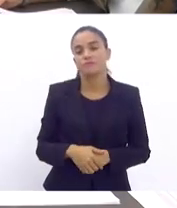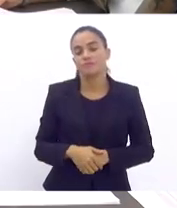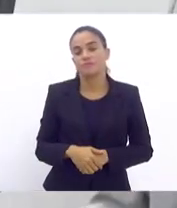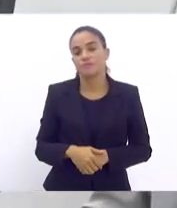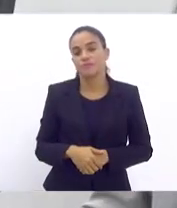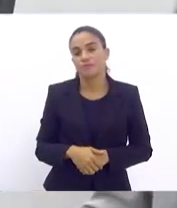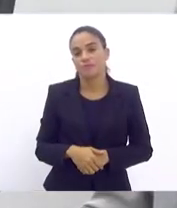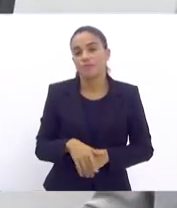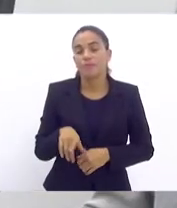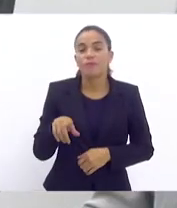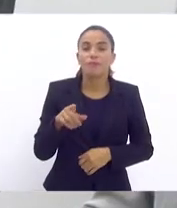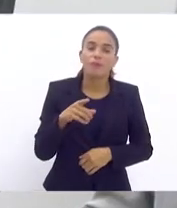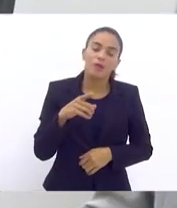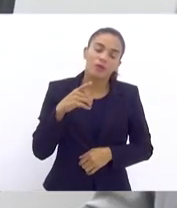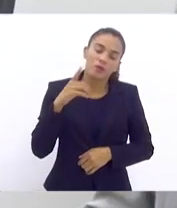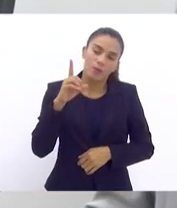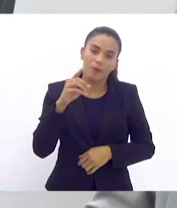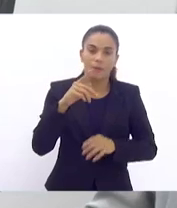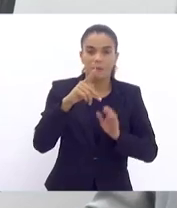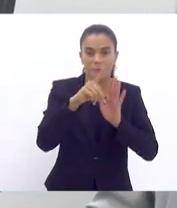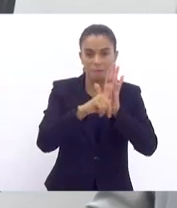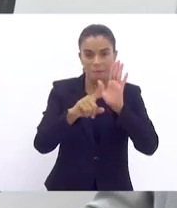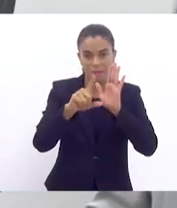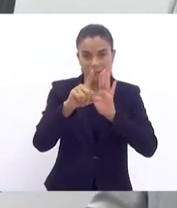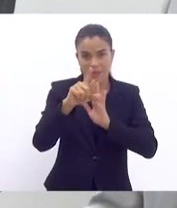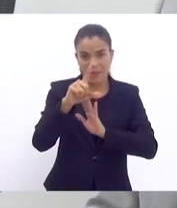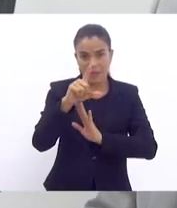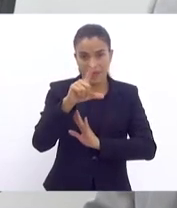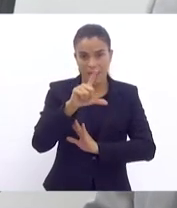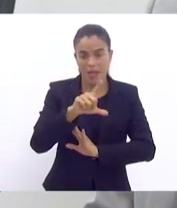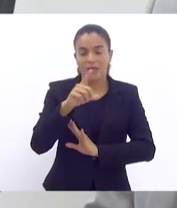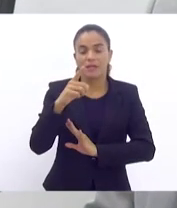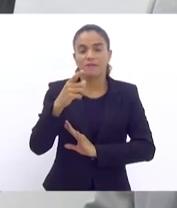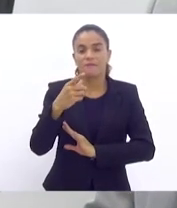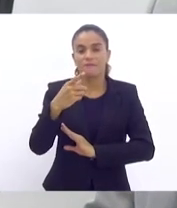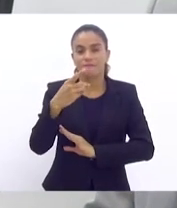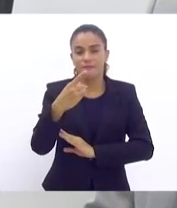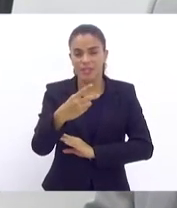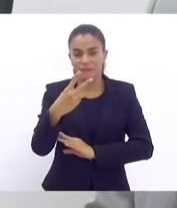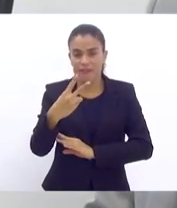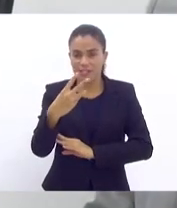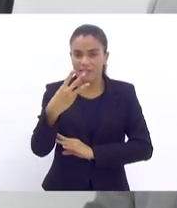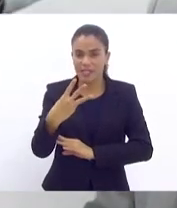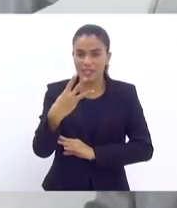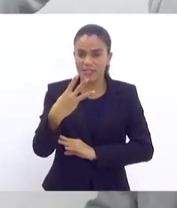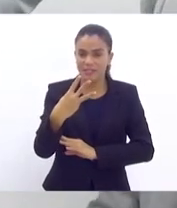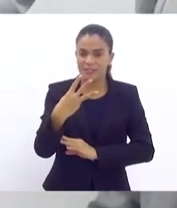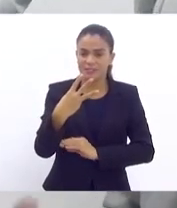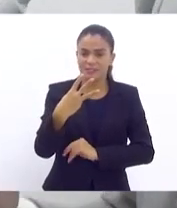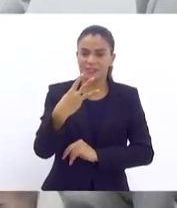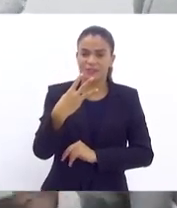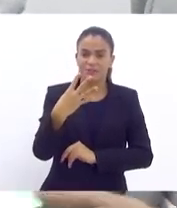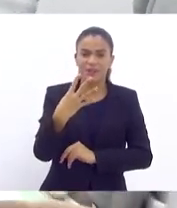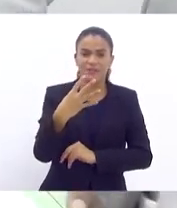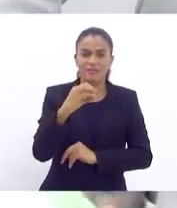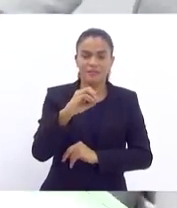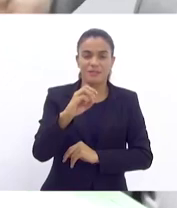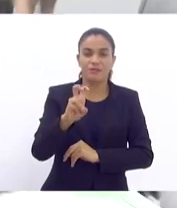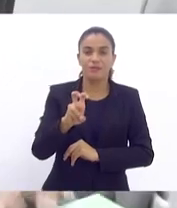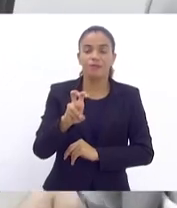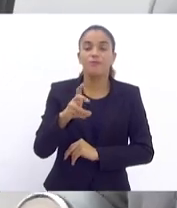relatoria Deputado Vinícius cozzolino ou PL 354 de 23 autori deputada Dani baubi que estabelece no Rio de Janeiro o direito